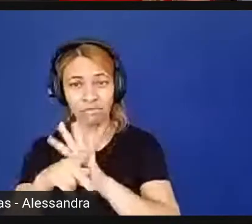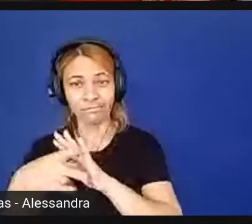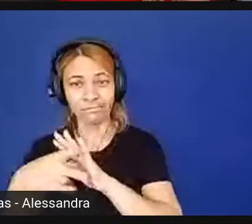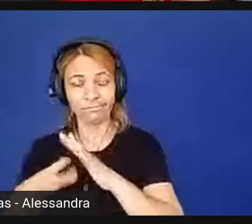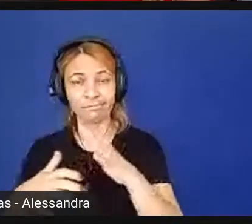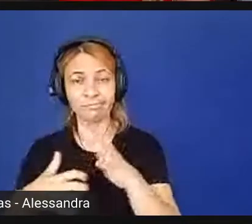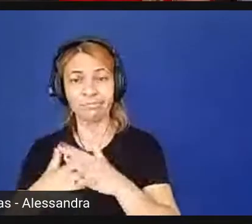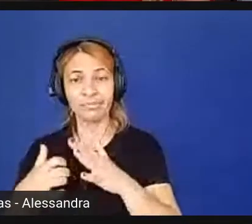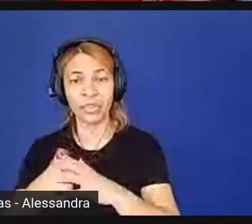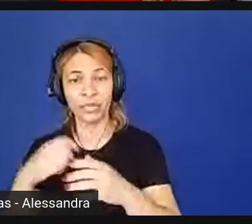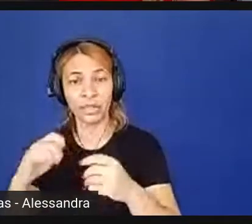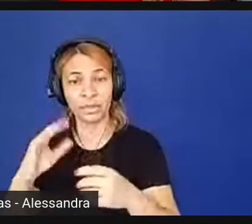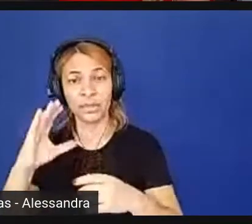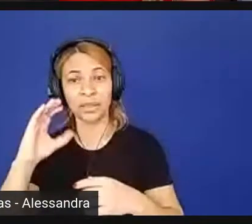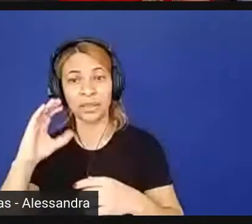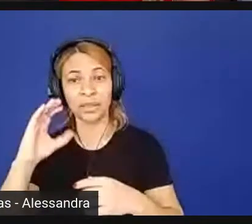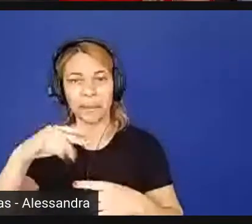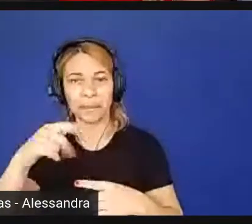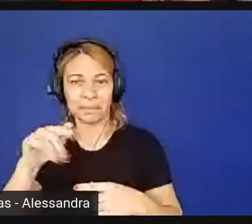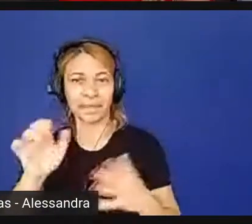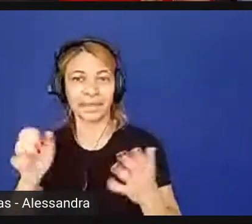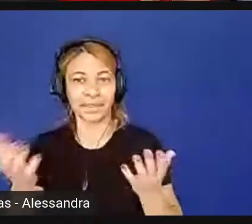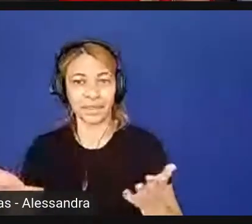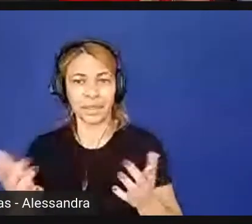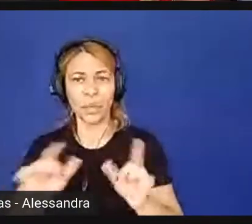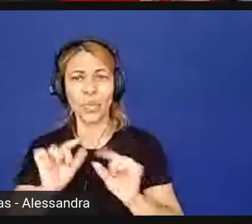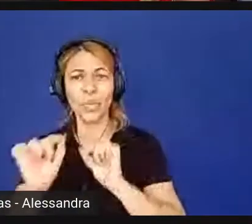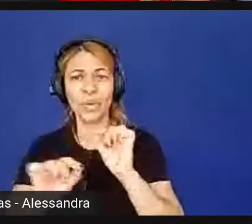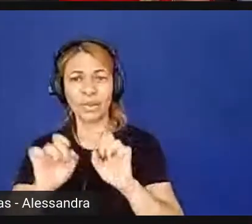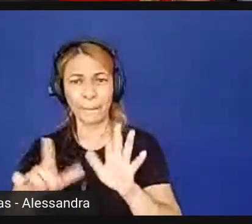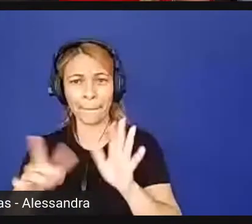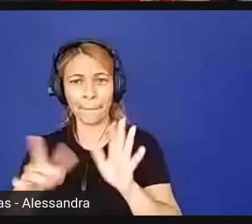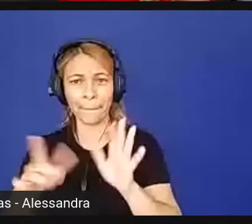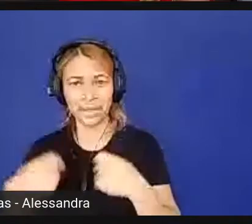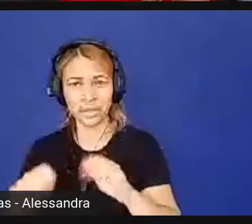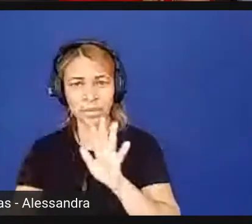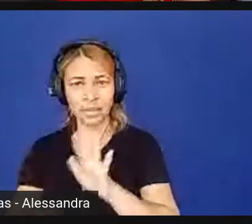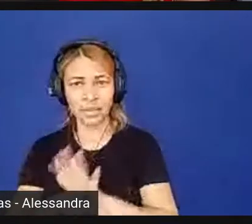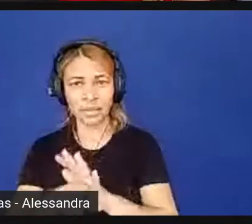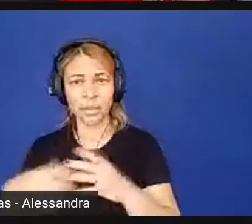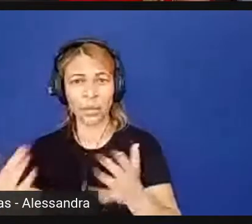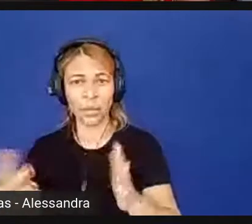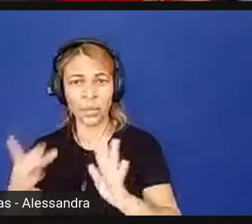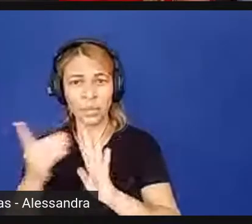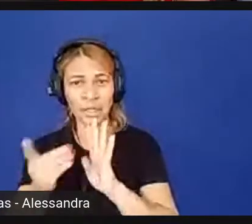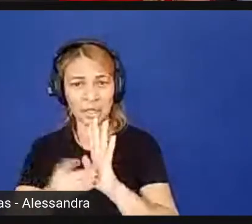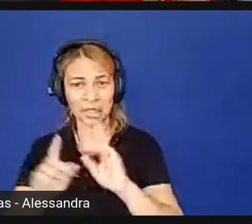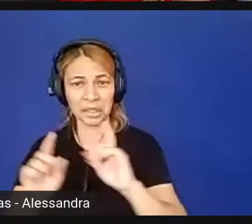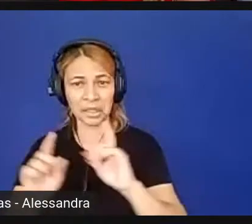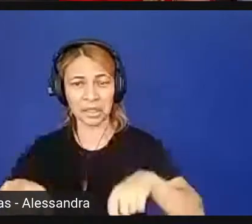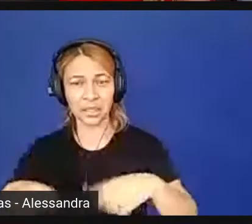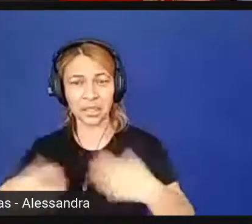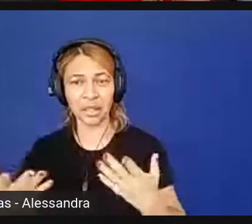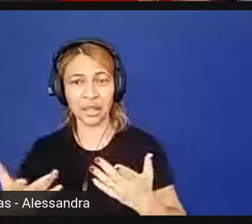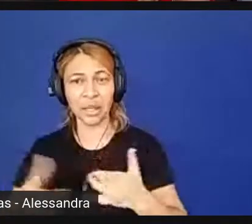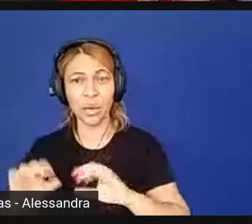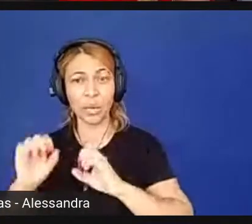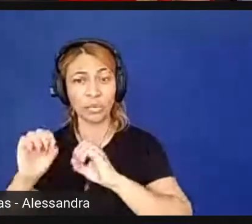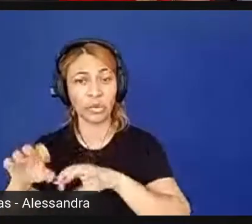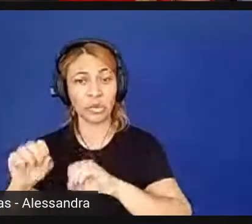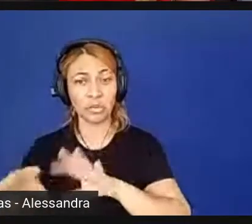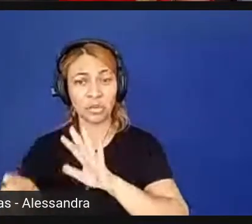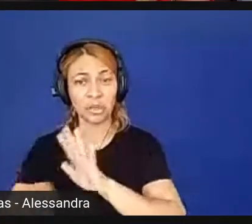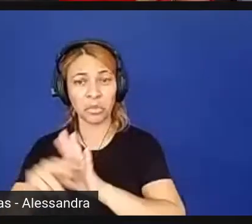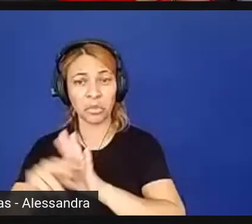programa de compliance. Muito bem, o que é isso? Você precisa de uma lei? Ou um decreto seria suficiente? Ou uma instrução normativa, uma portaria